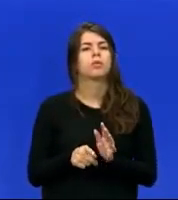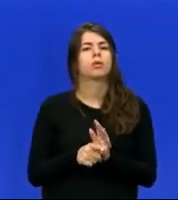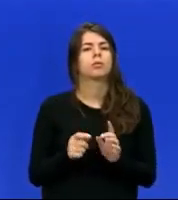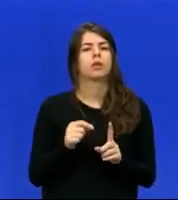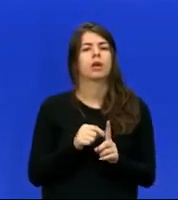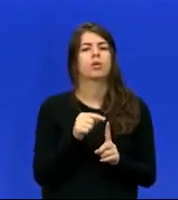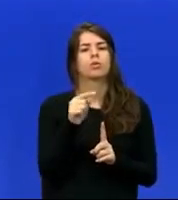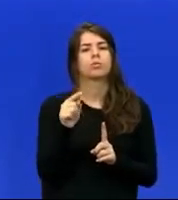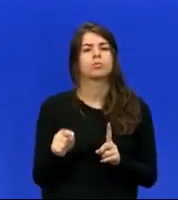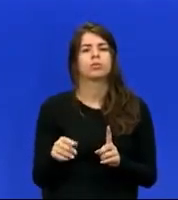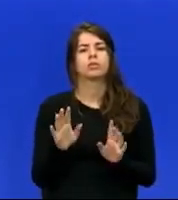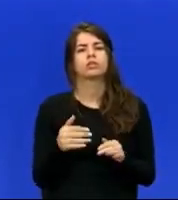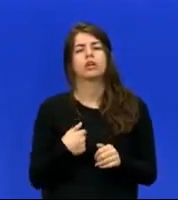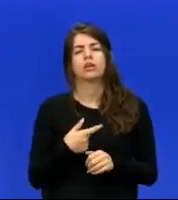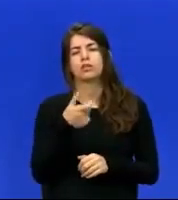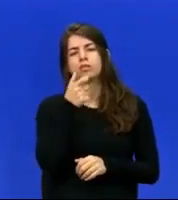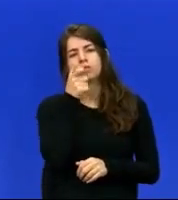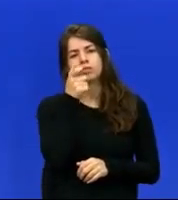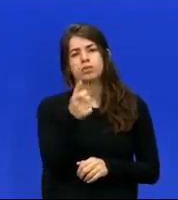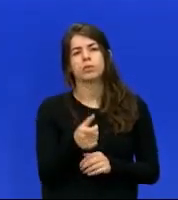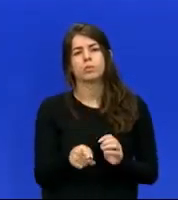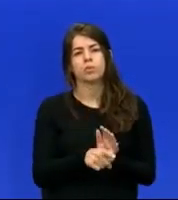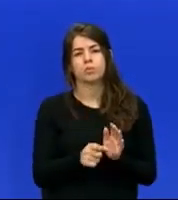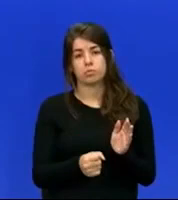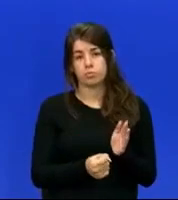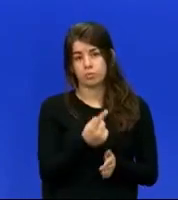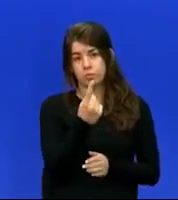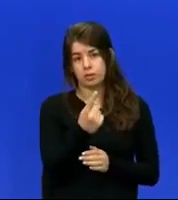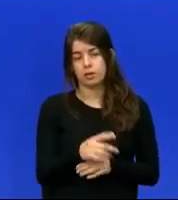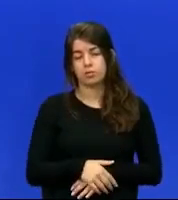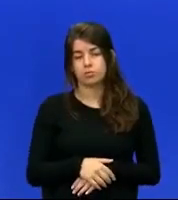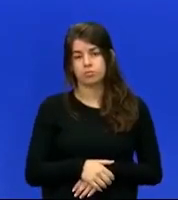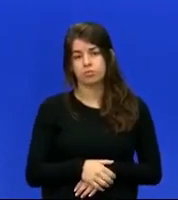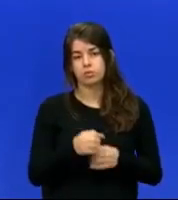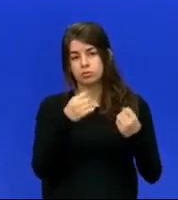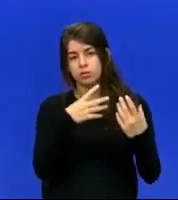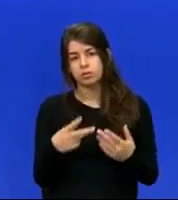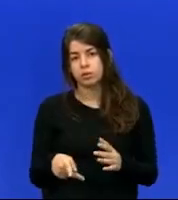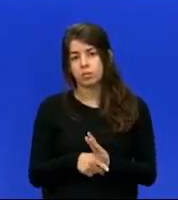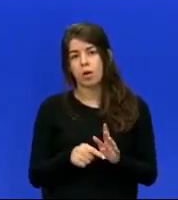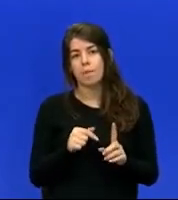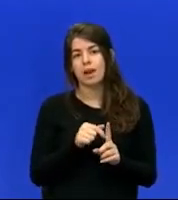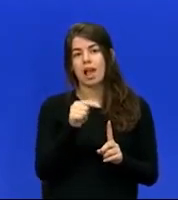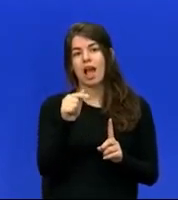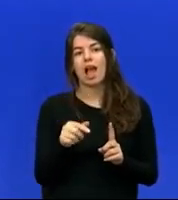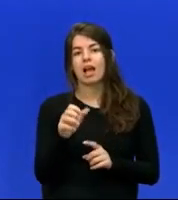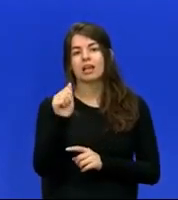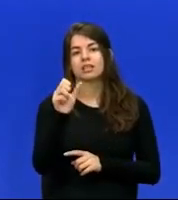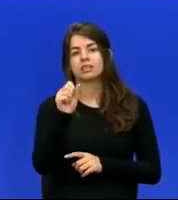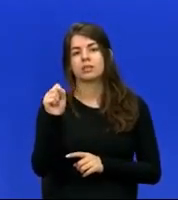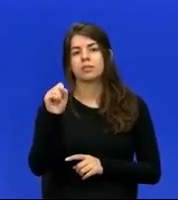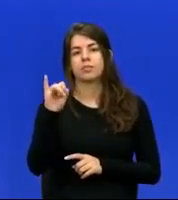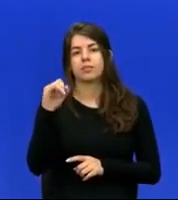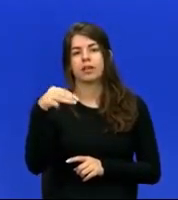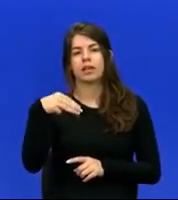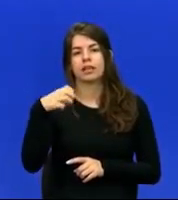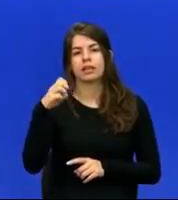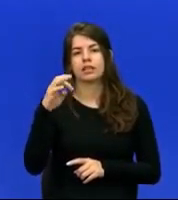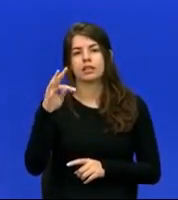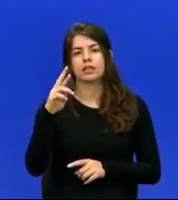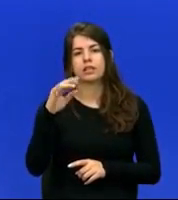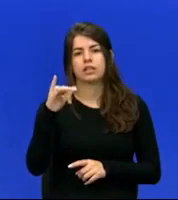curva? Você já viu no assunto na unidade 1, quando você trabalhou com curva assimétrica,